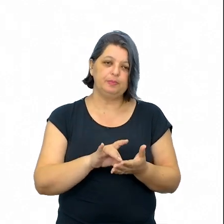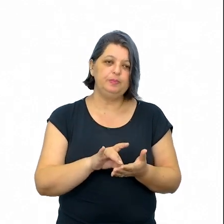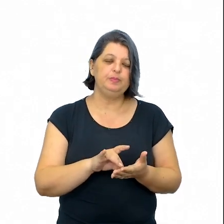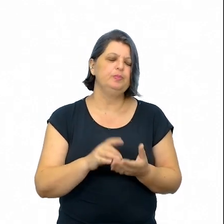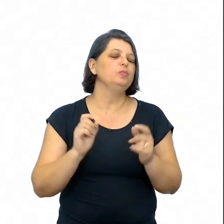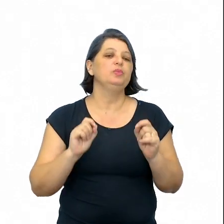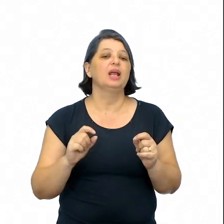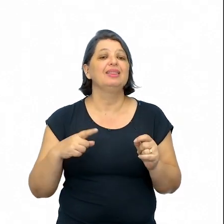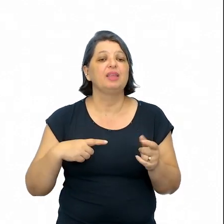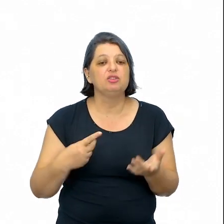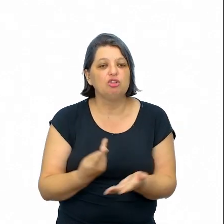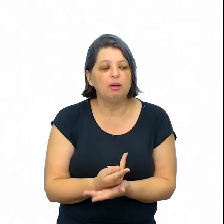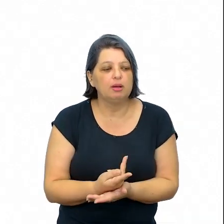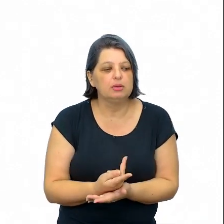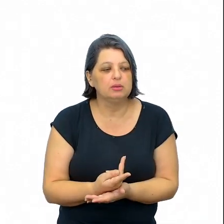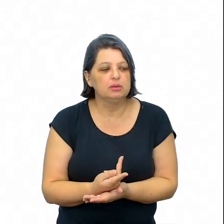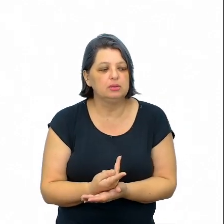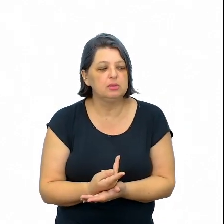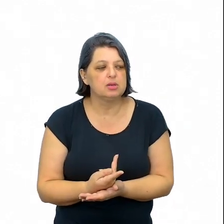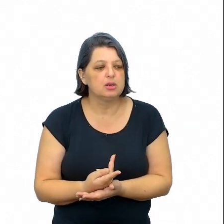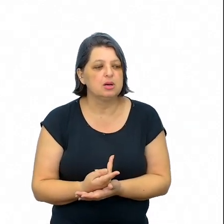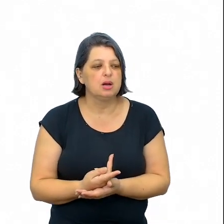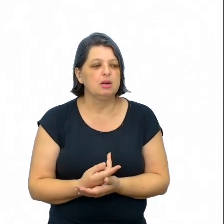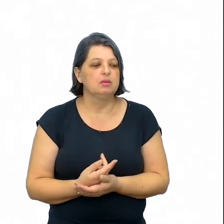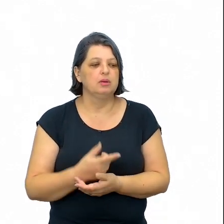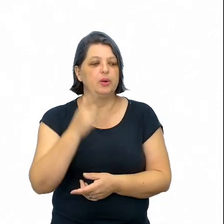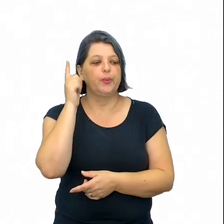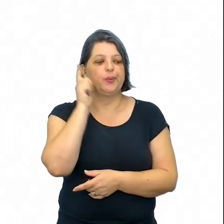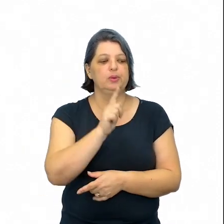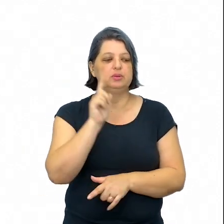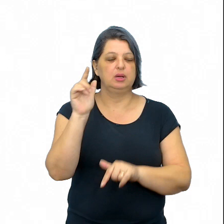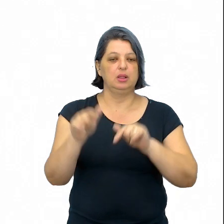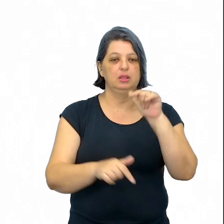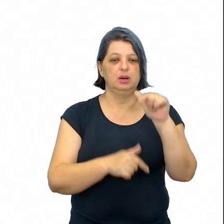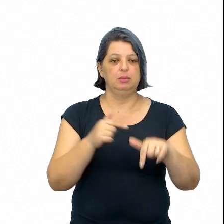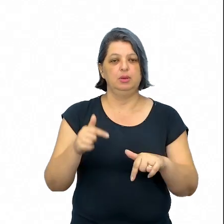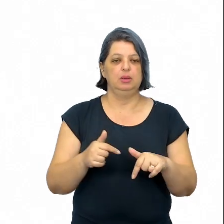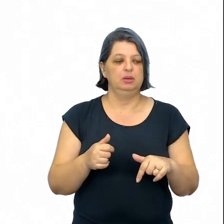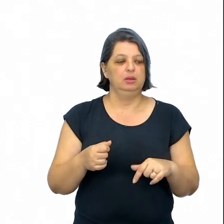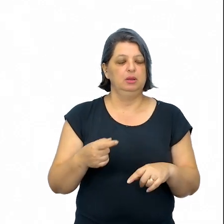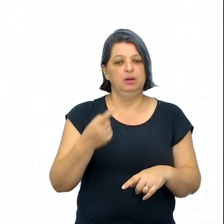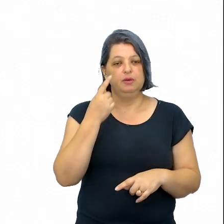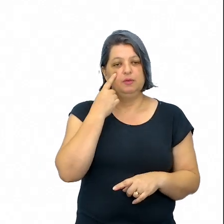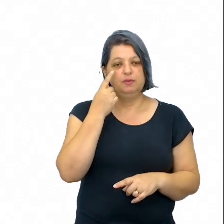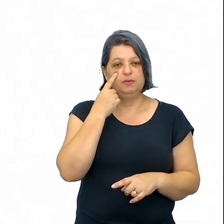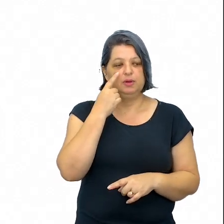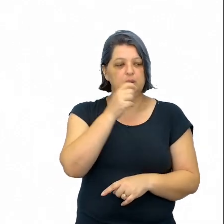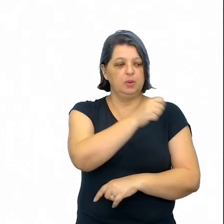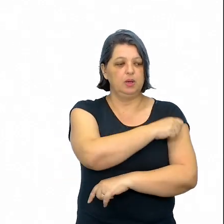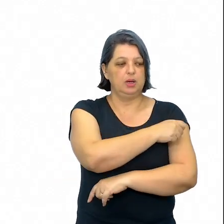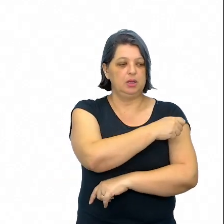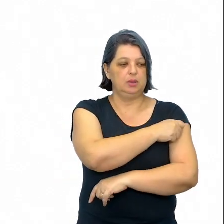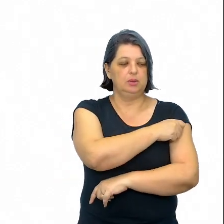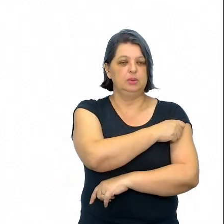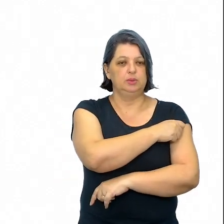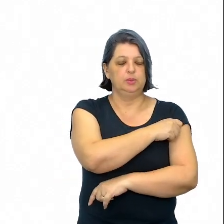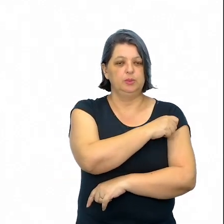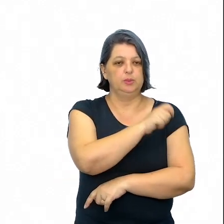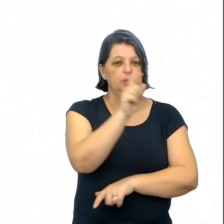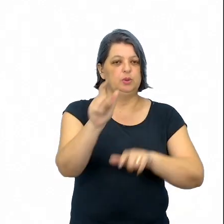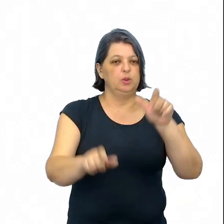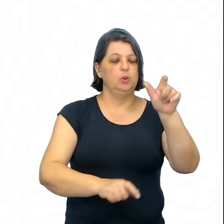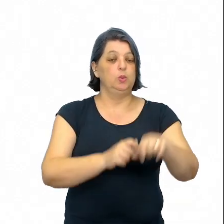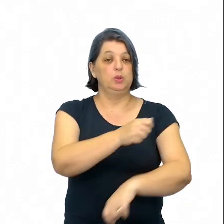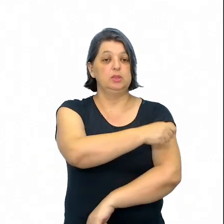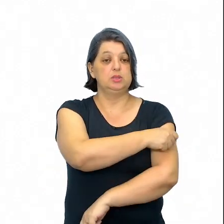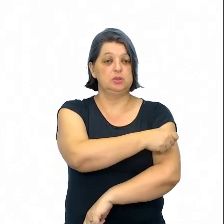errado. Quais são as partes que eu não consegui trabalhar? Então, o meu aluno, meu estudante, ele erra, eu vou ter que analisar esse